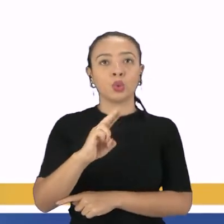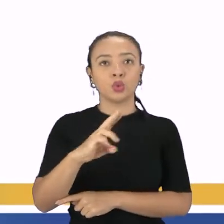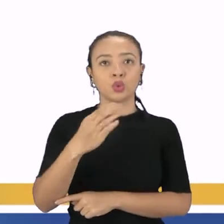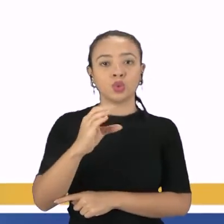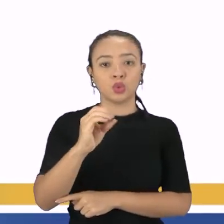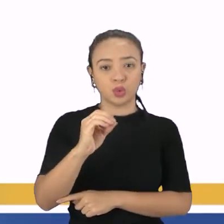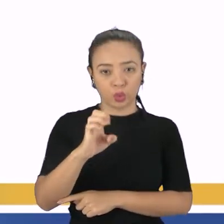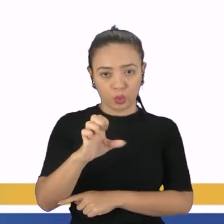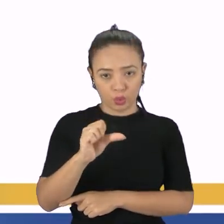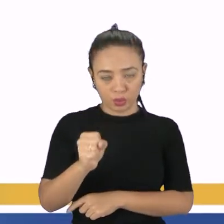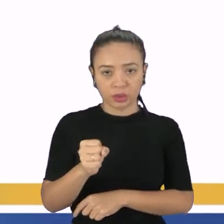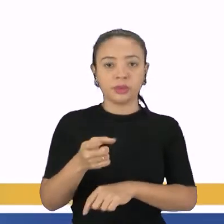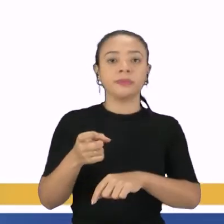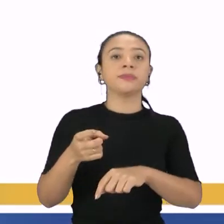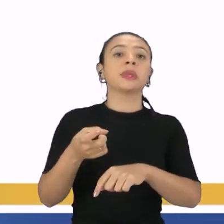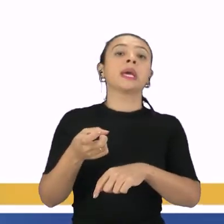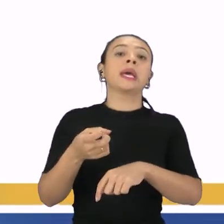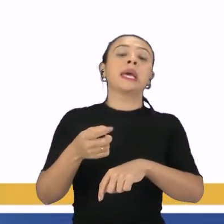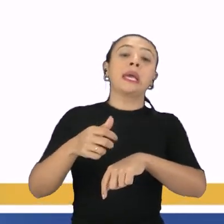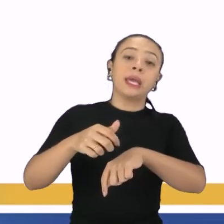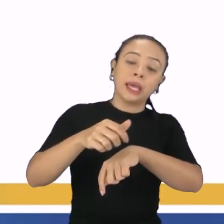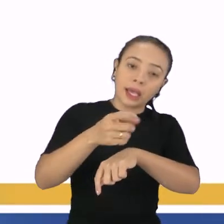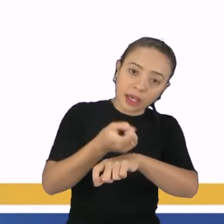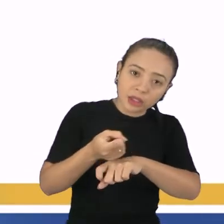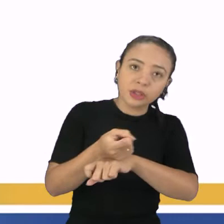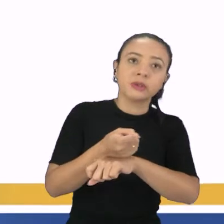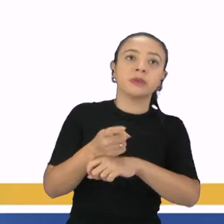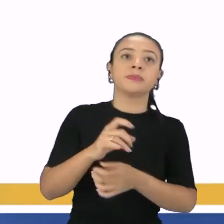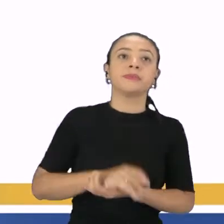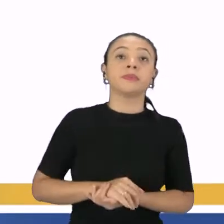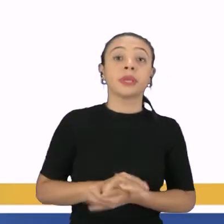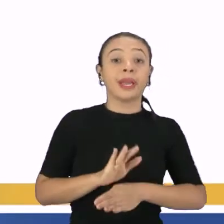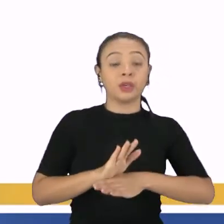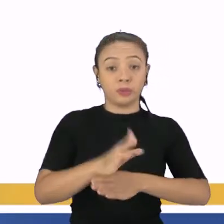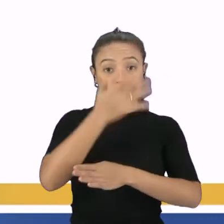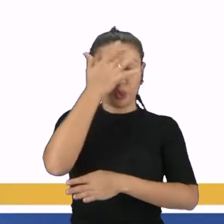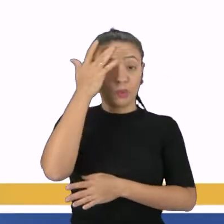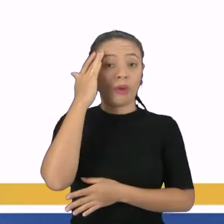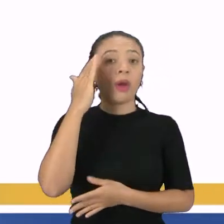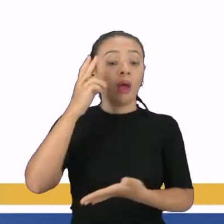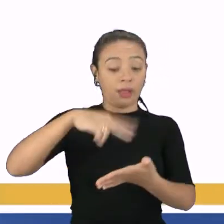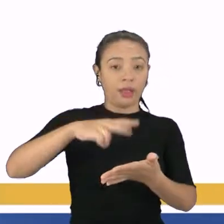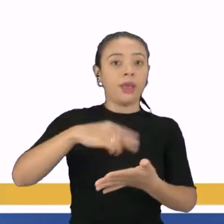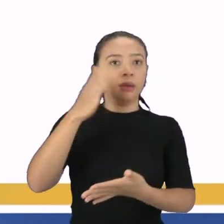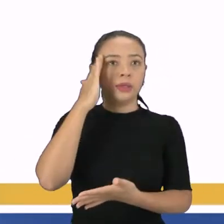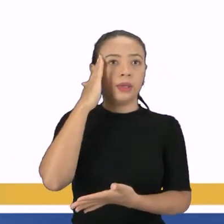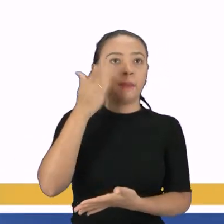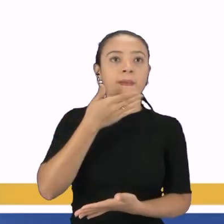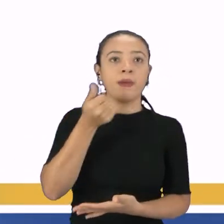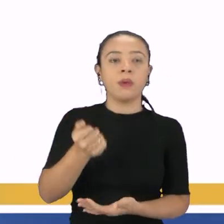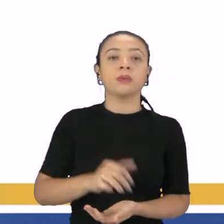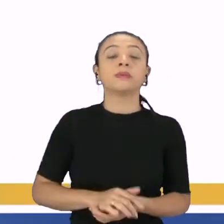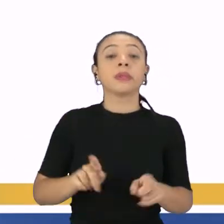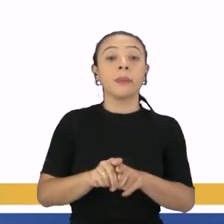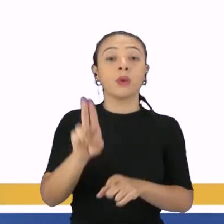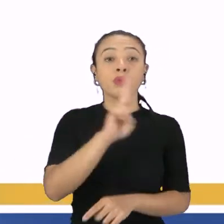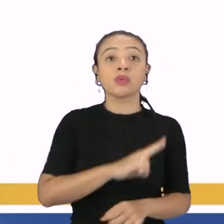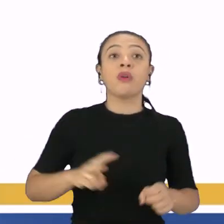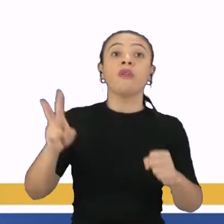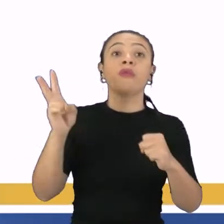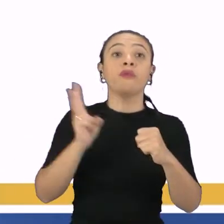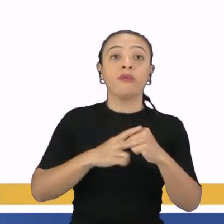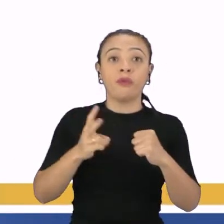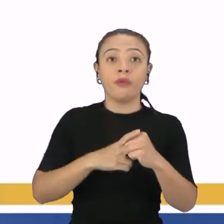leitor a ter uma ideia exata do que está sendo detalhado. Usa-se também verbos de estado, como ser,